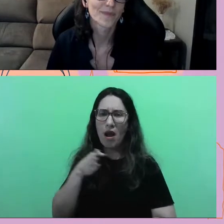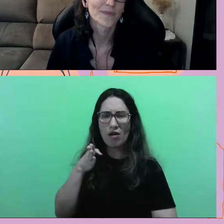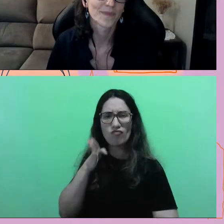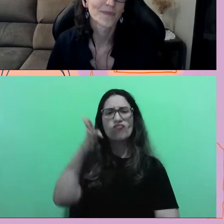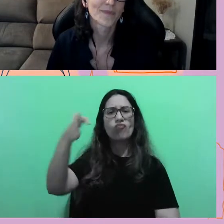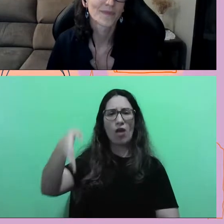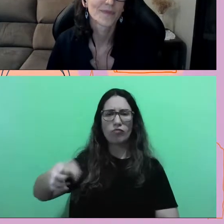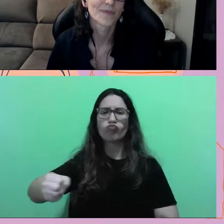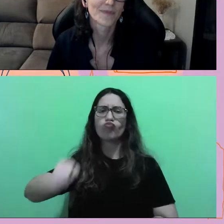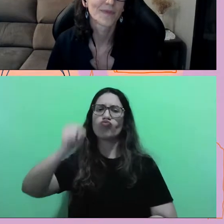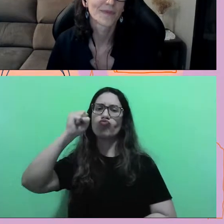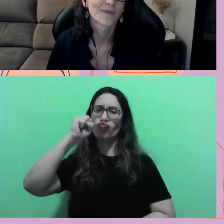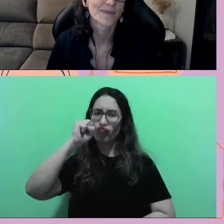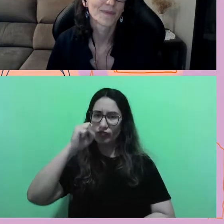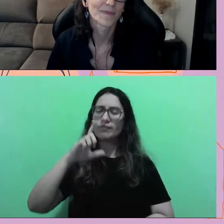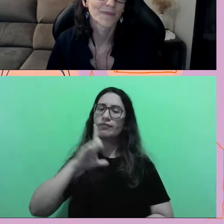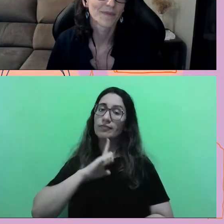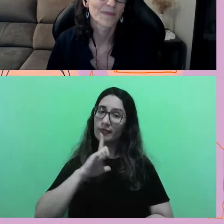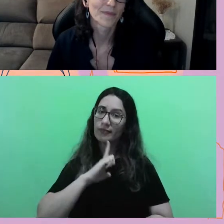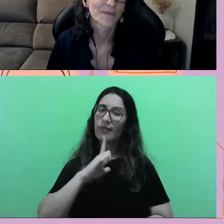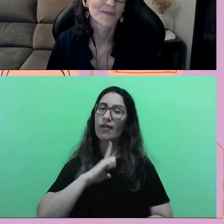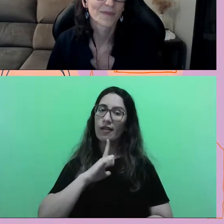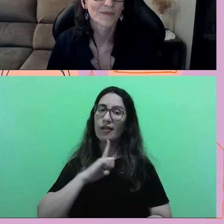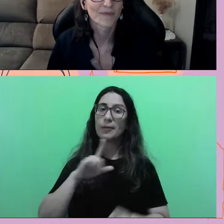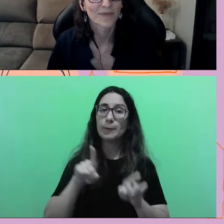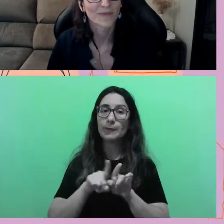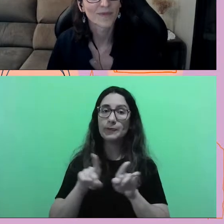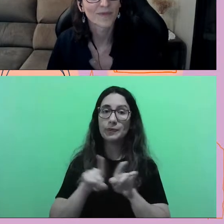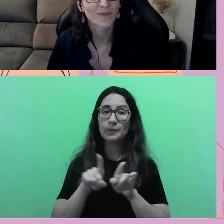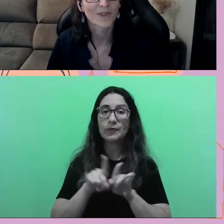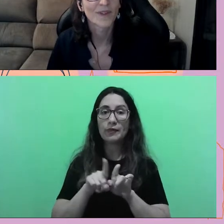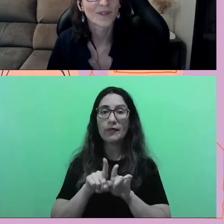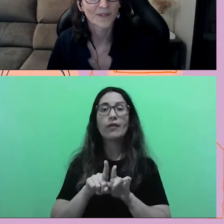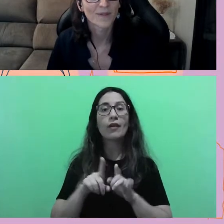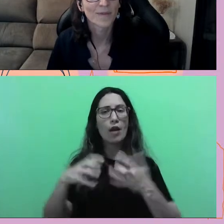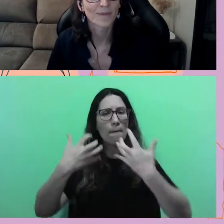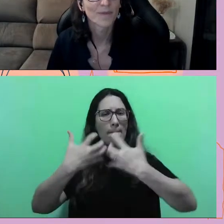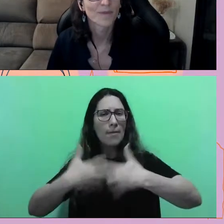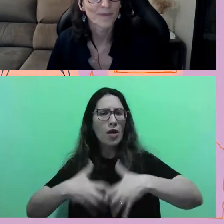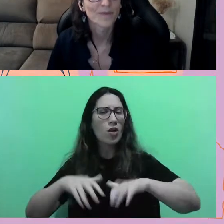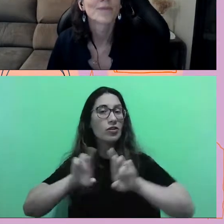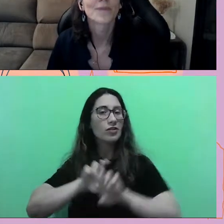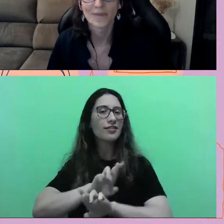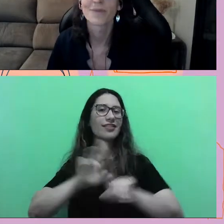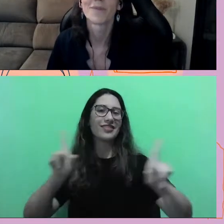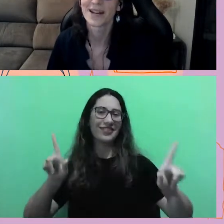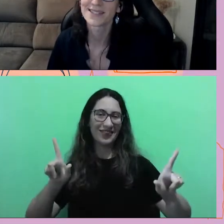mas tem uma lógica diferente.